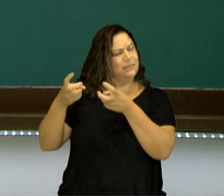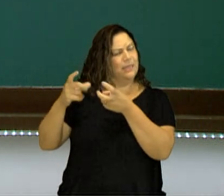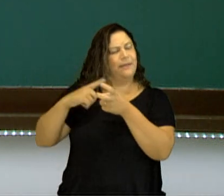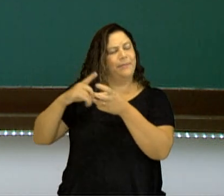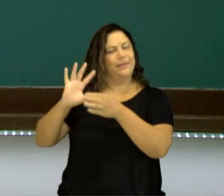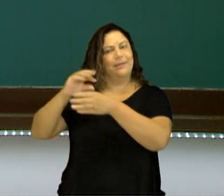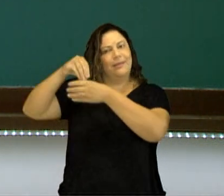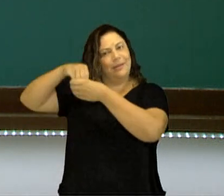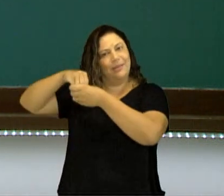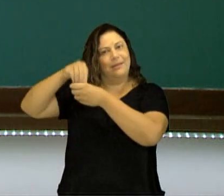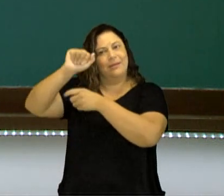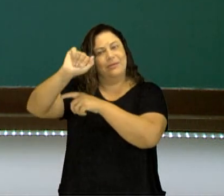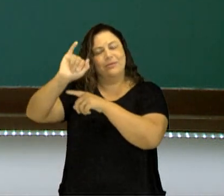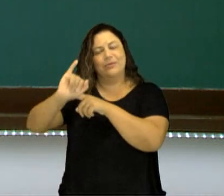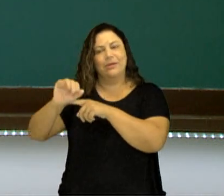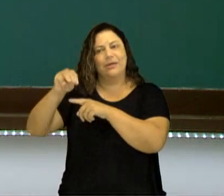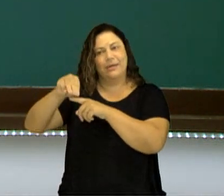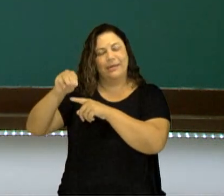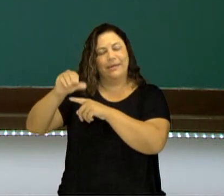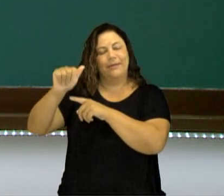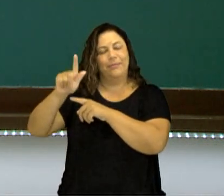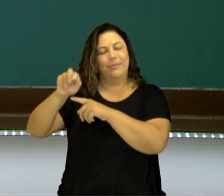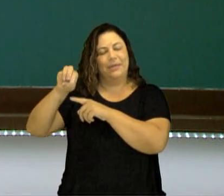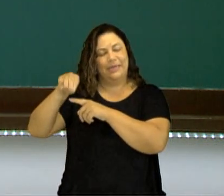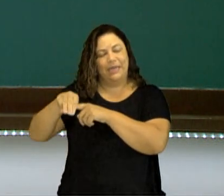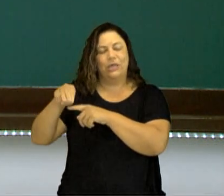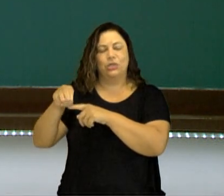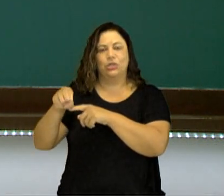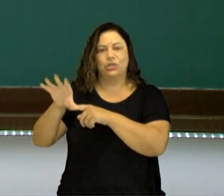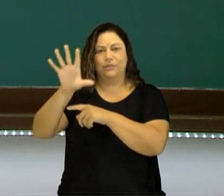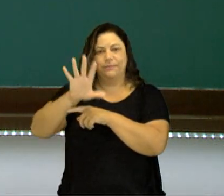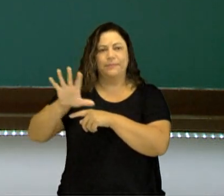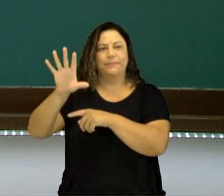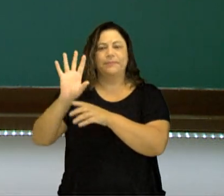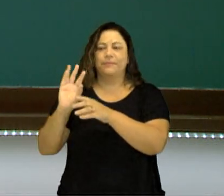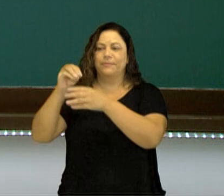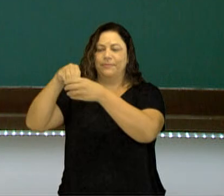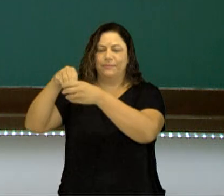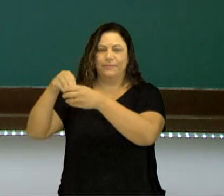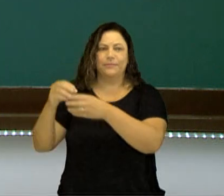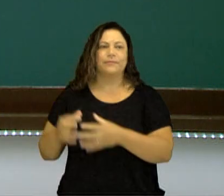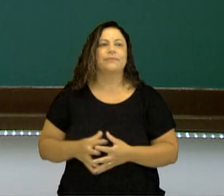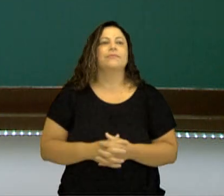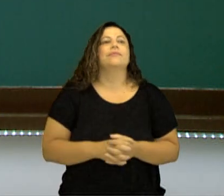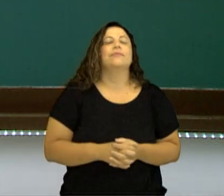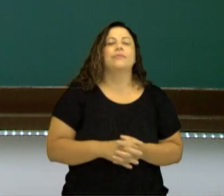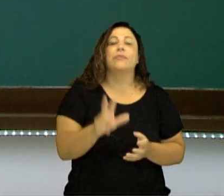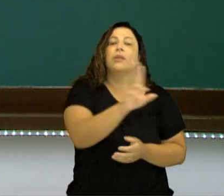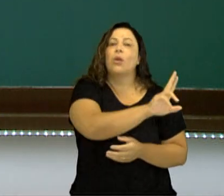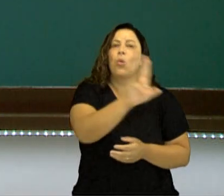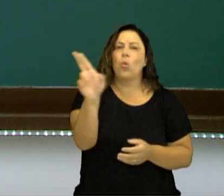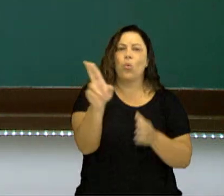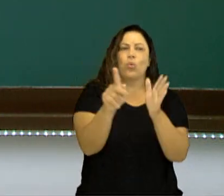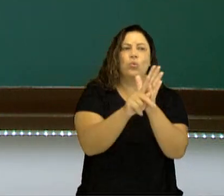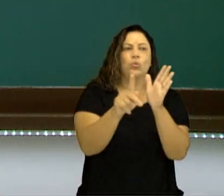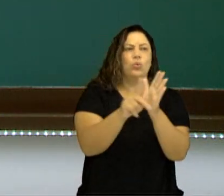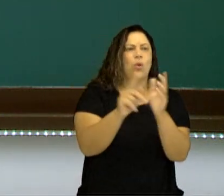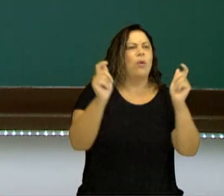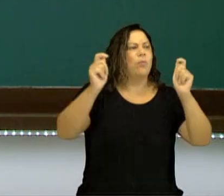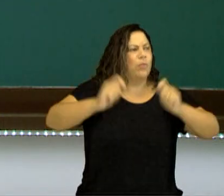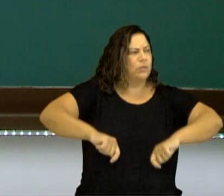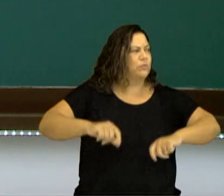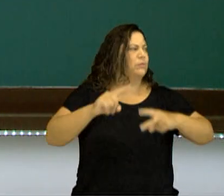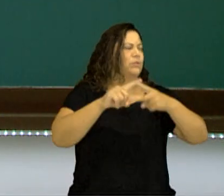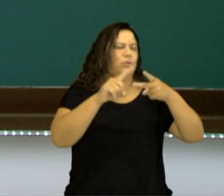do contradomínio. E isso vai acontecer sempre. A nomenclatura das funções pode vir de duas